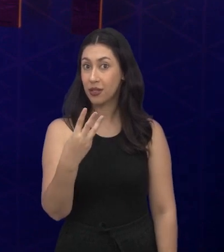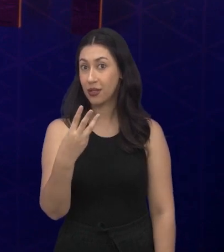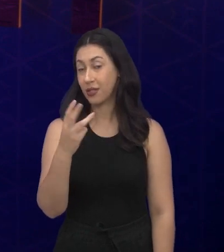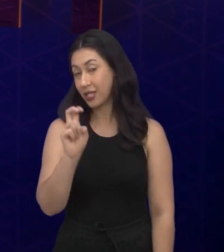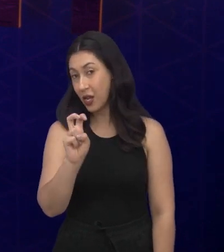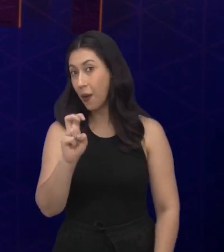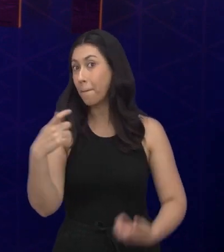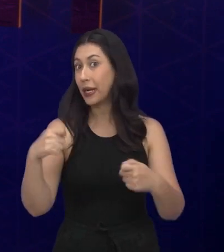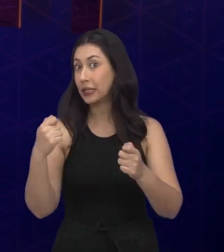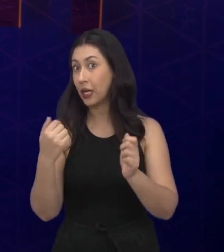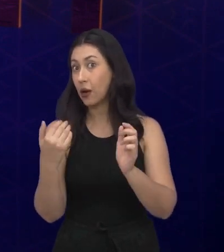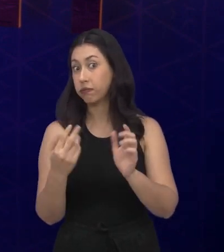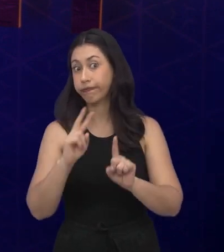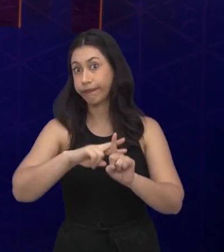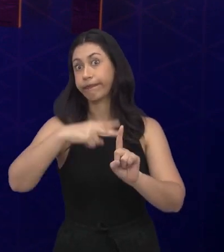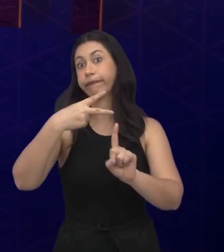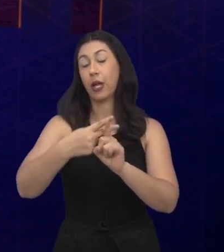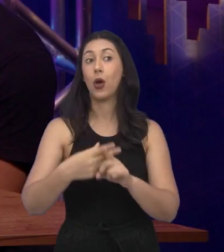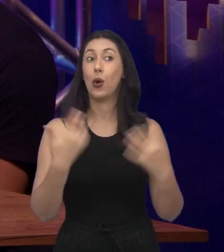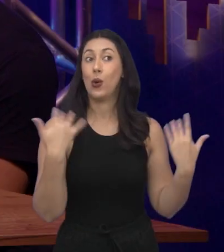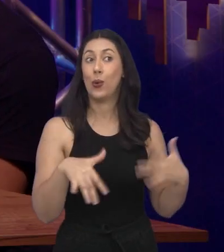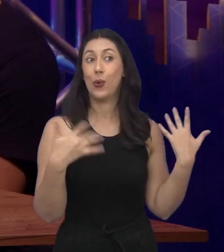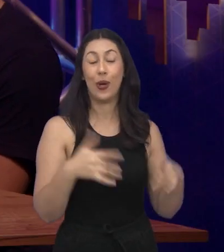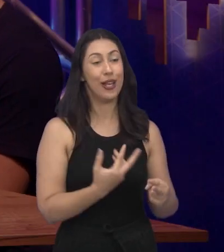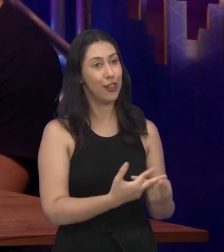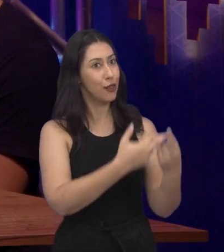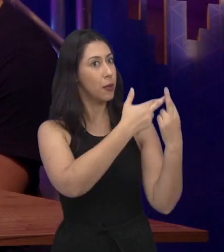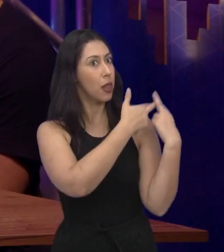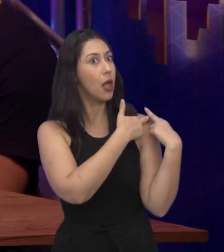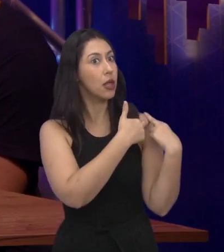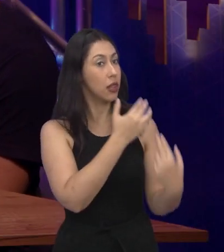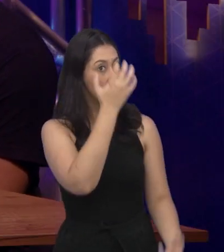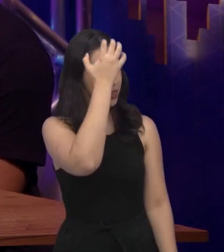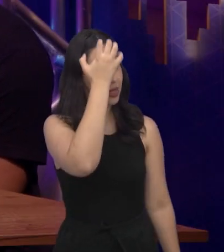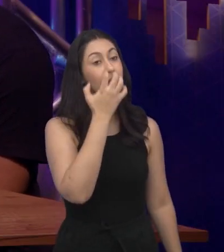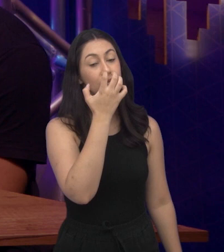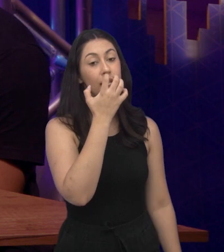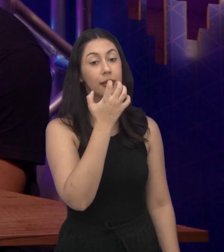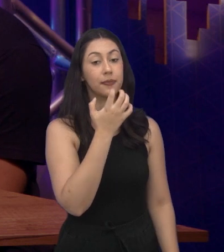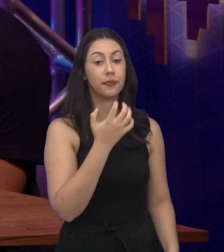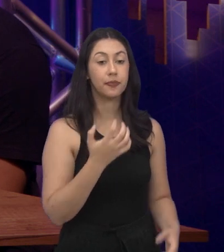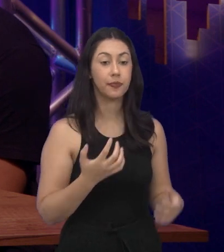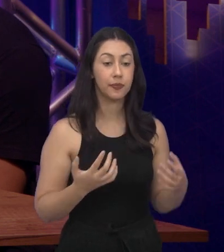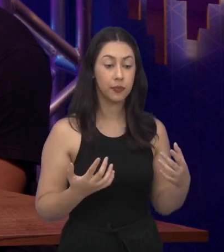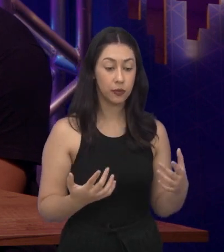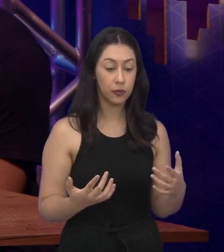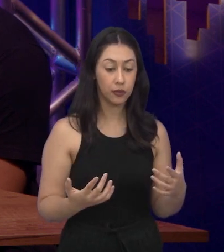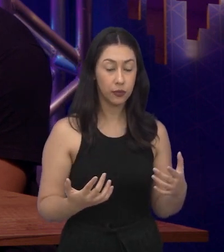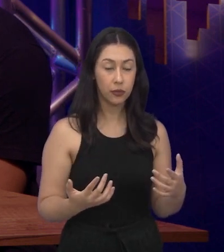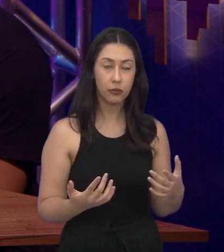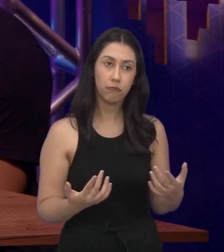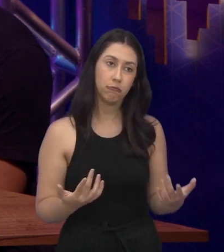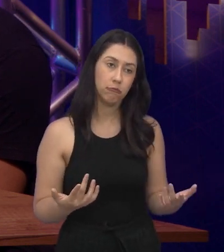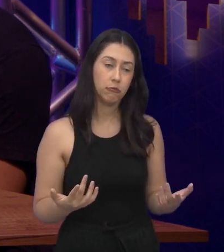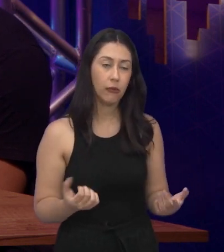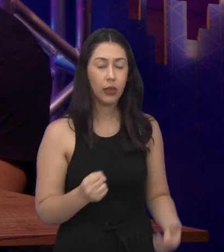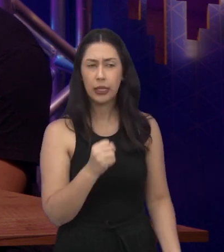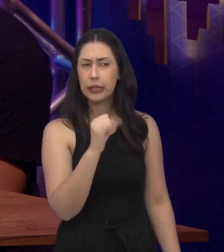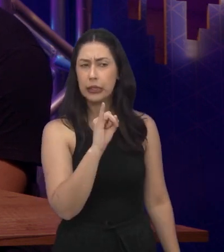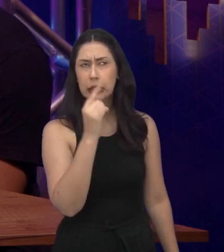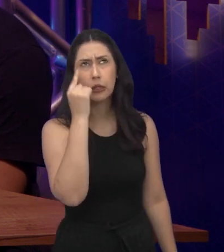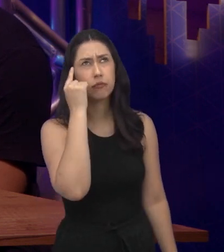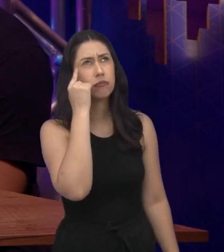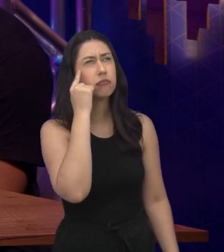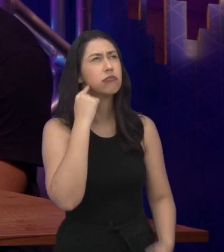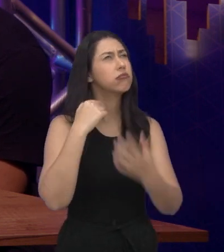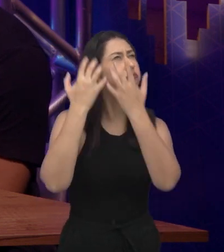tem que dobrar isso aí. Então a gente está com uma tarefa pesada agora, né, para 2024. E, assim,